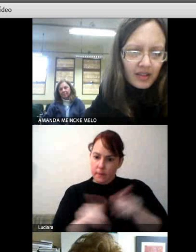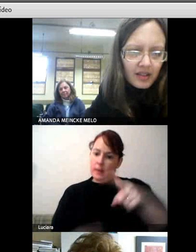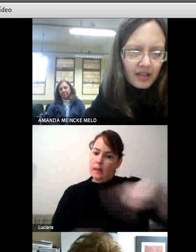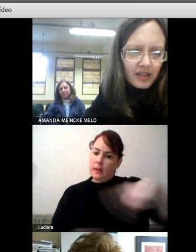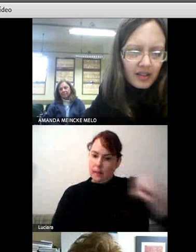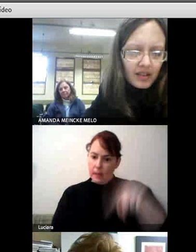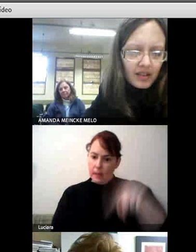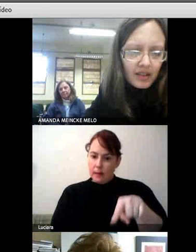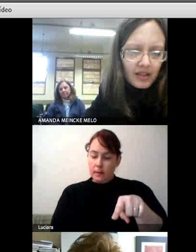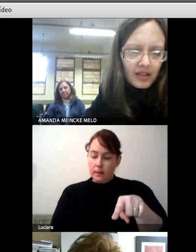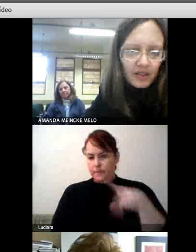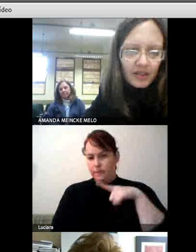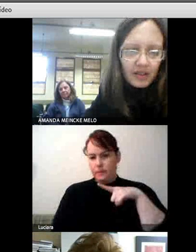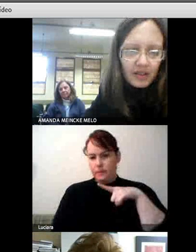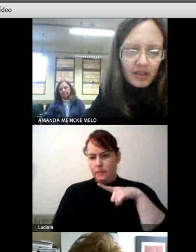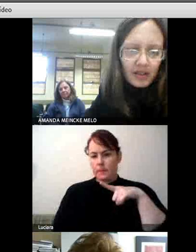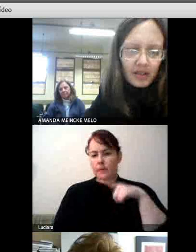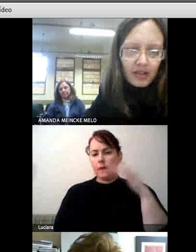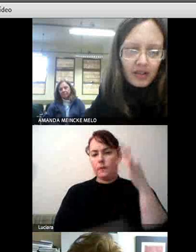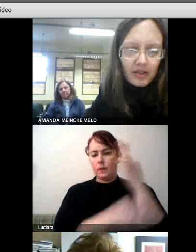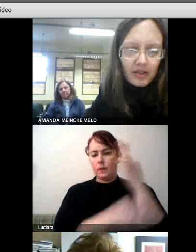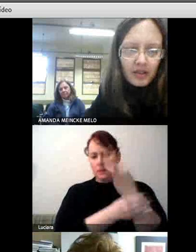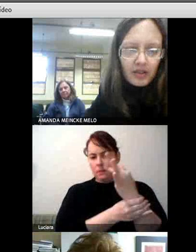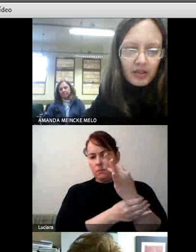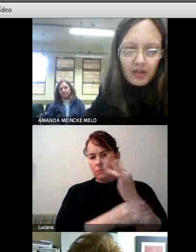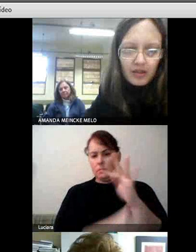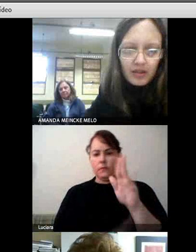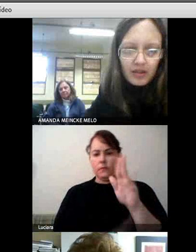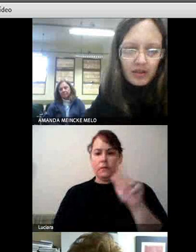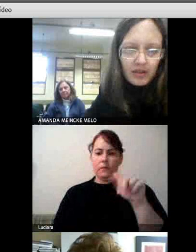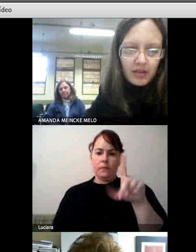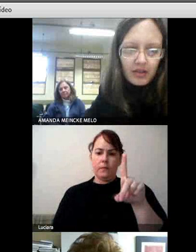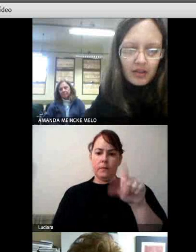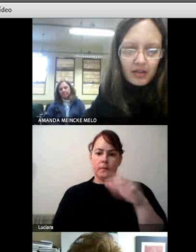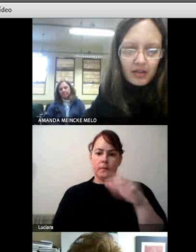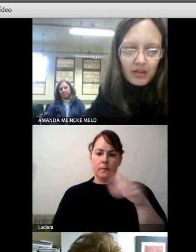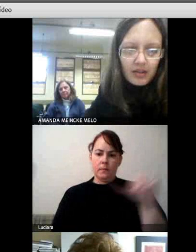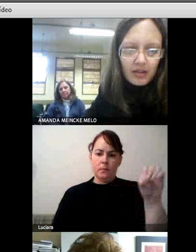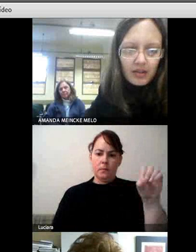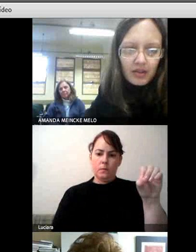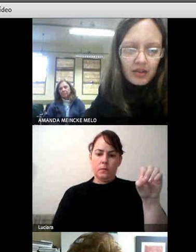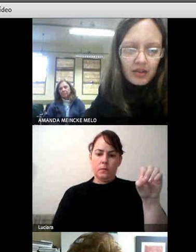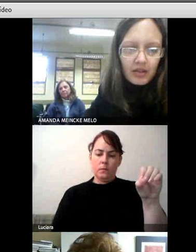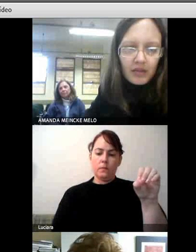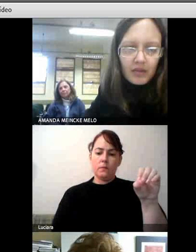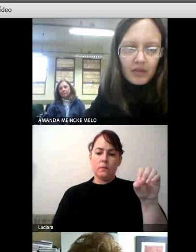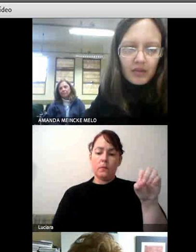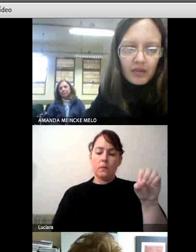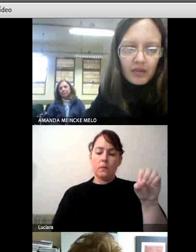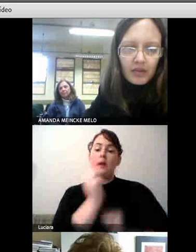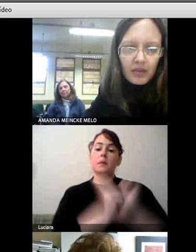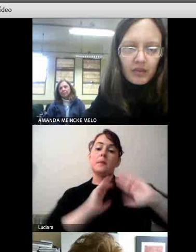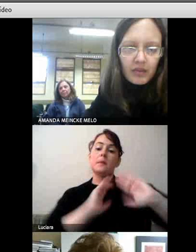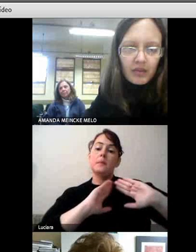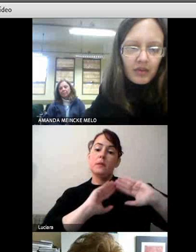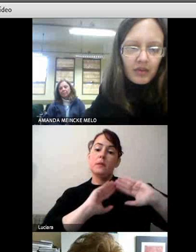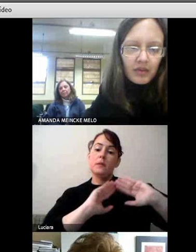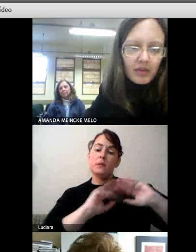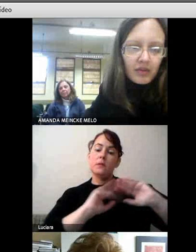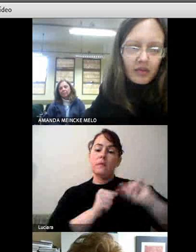e incentivo de empresas privadas no fomento e incentivo à educação à distância, tanto na capacitação de